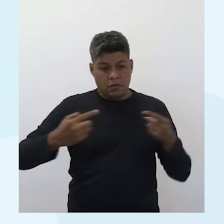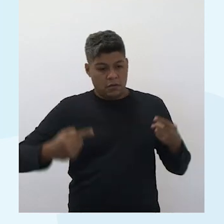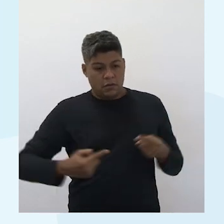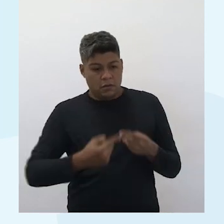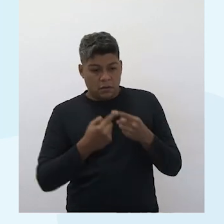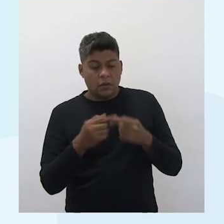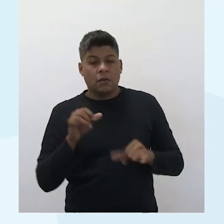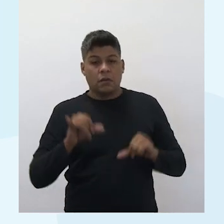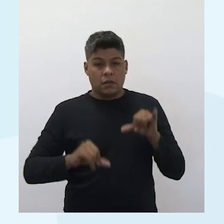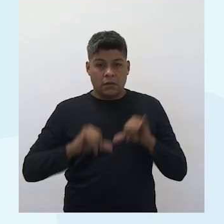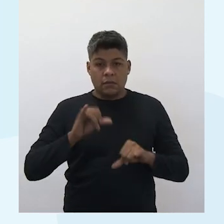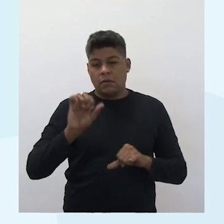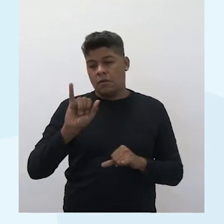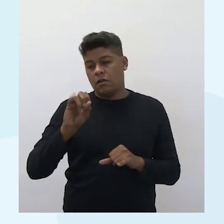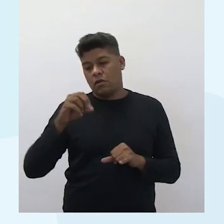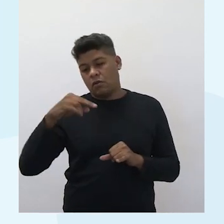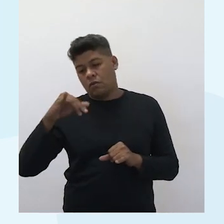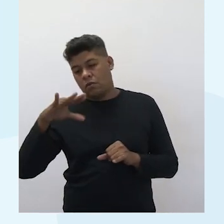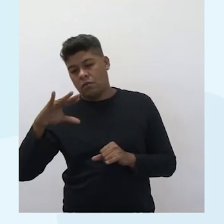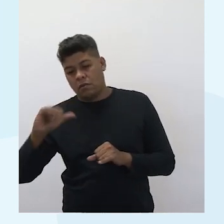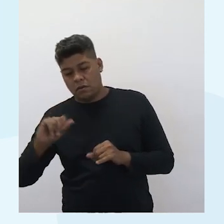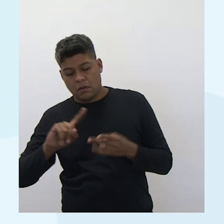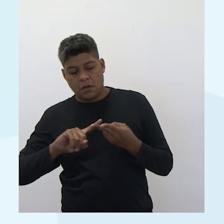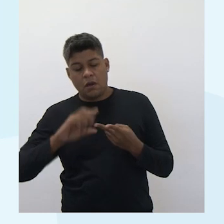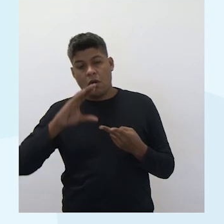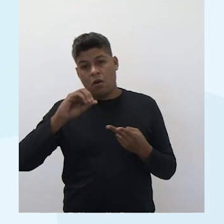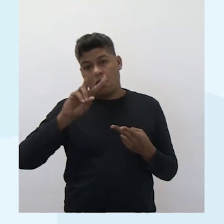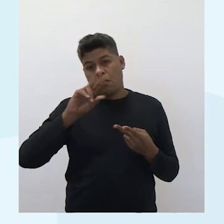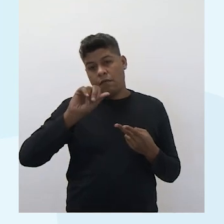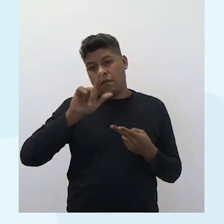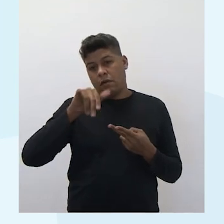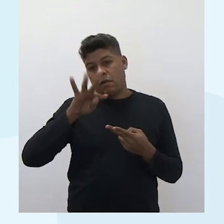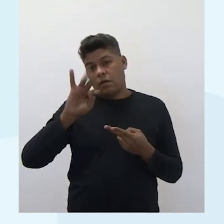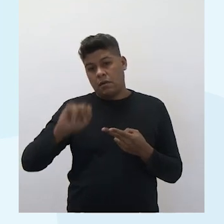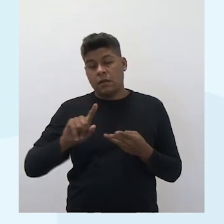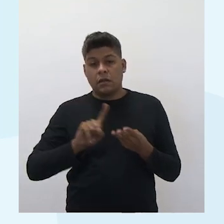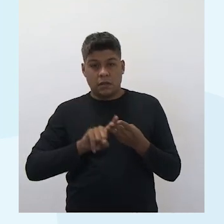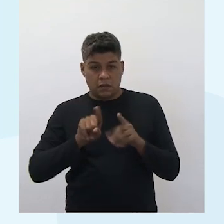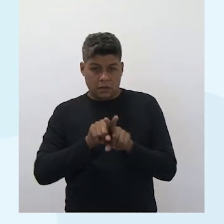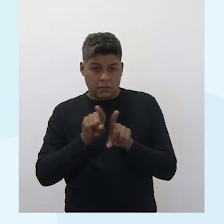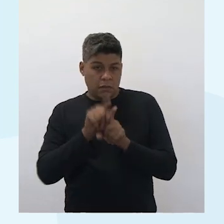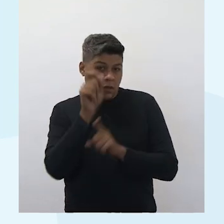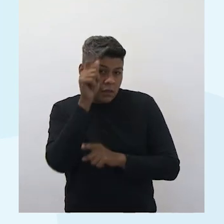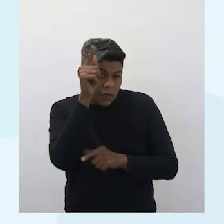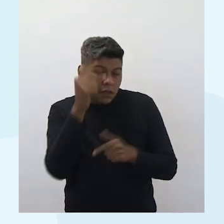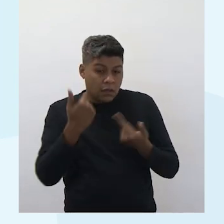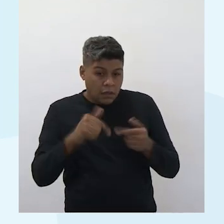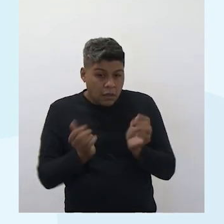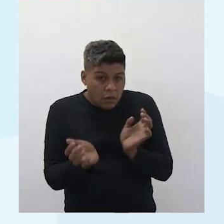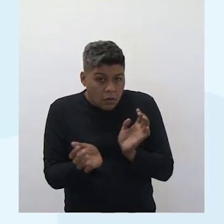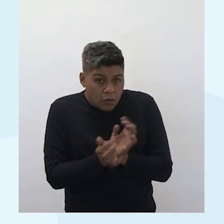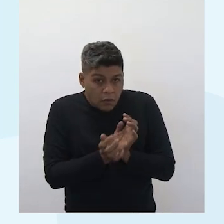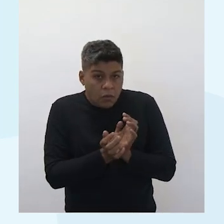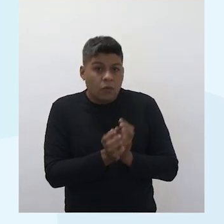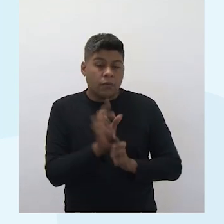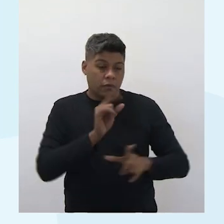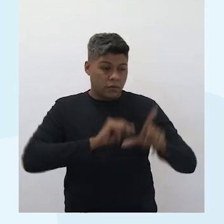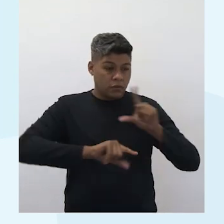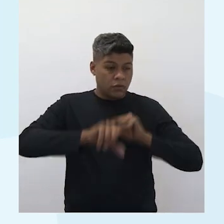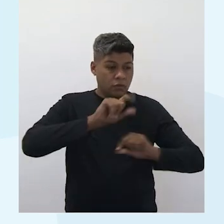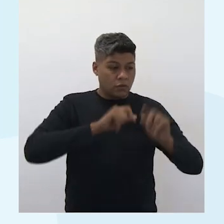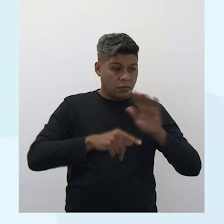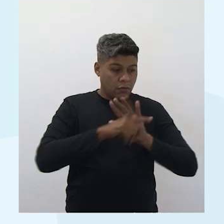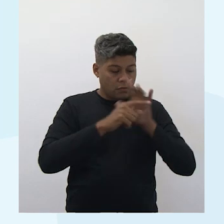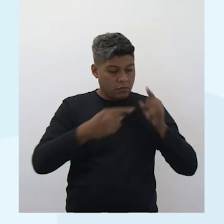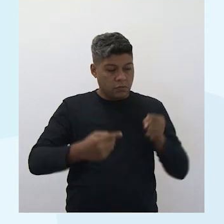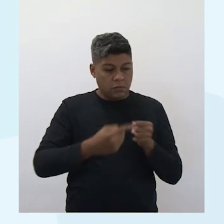ligações químicas, iônicas, covalentes e metálicas. Também a questão da ideia de trabalhar em grupo, uma escolha única de